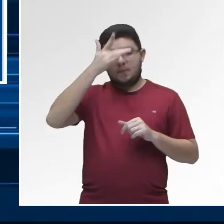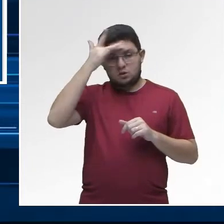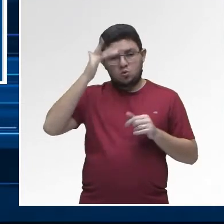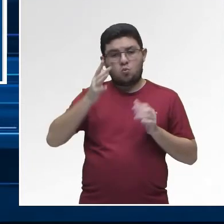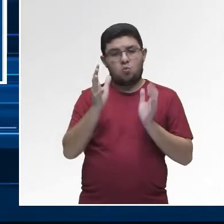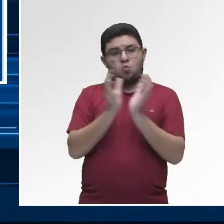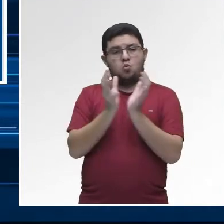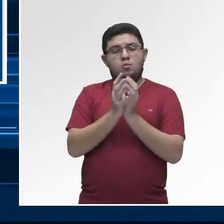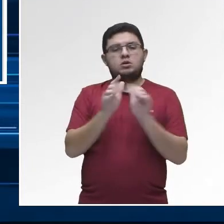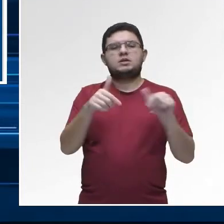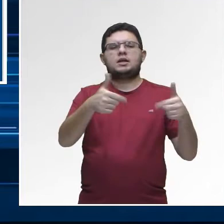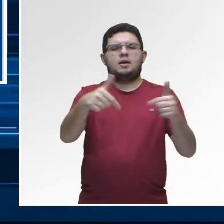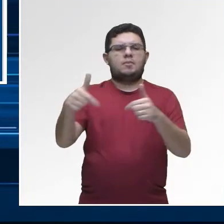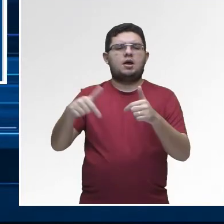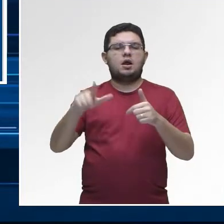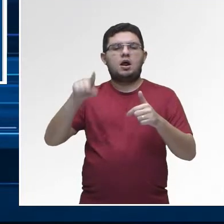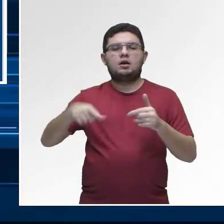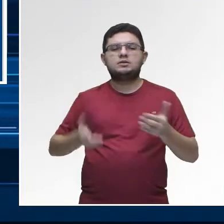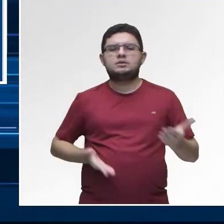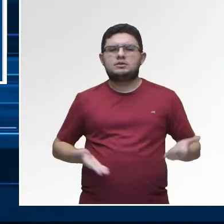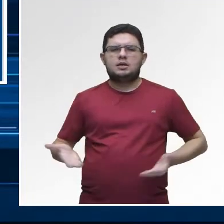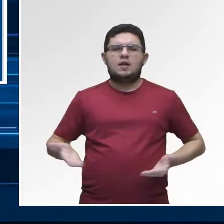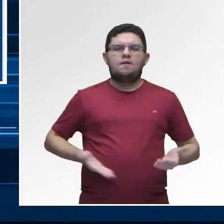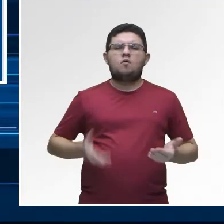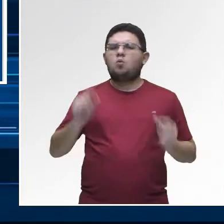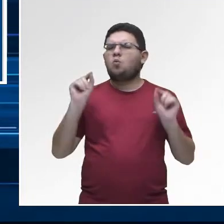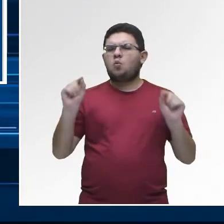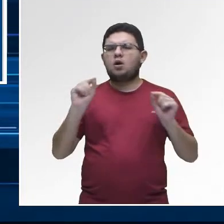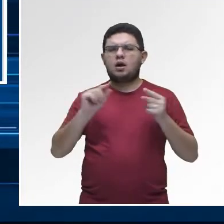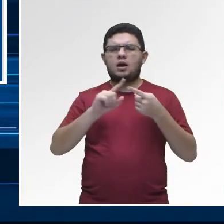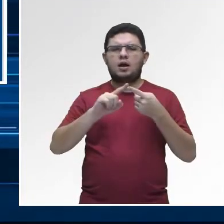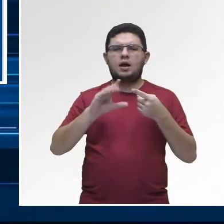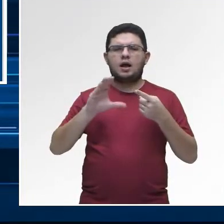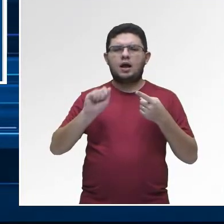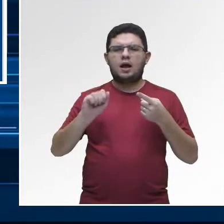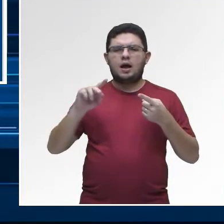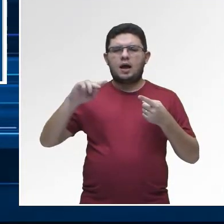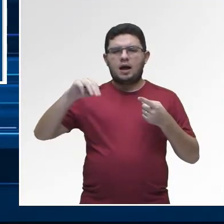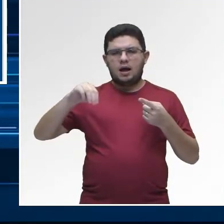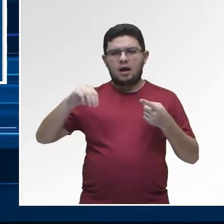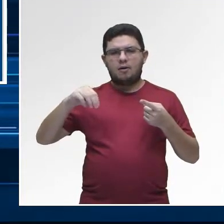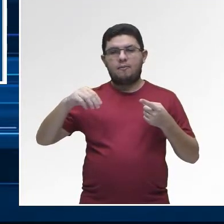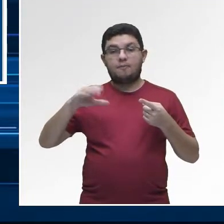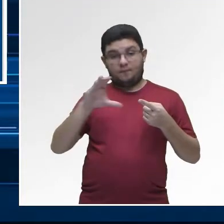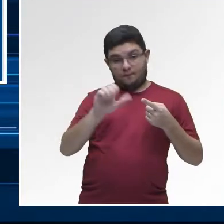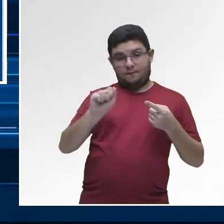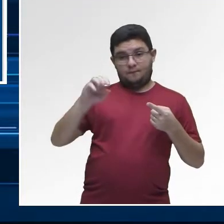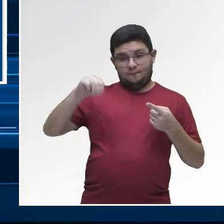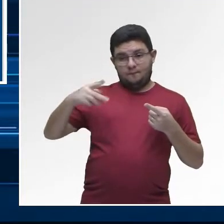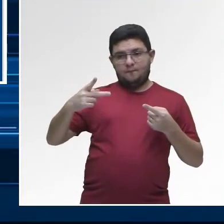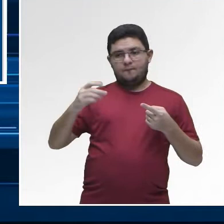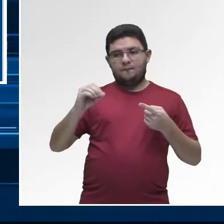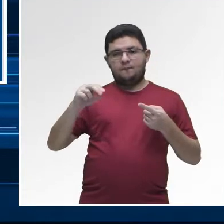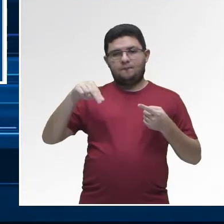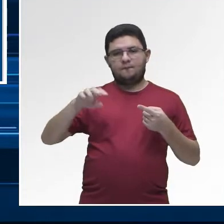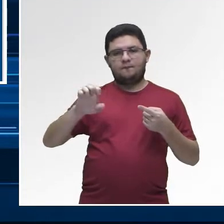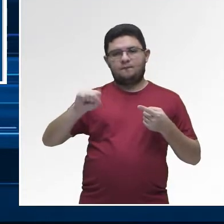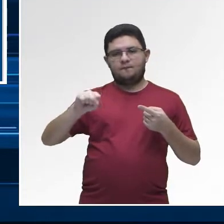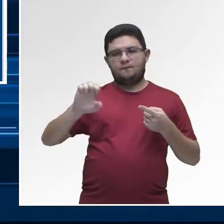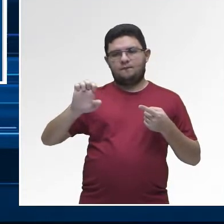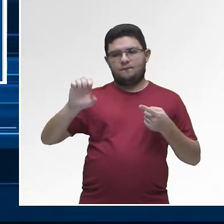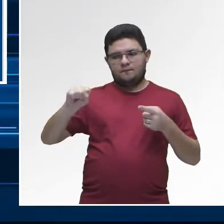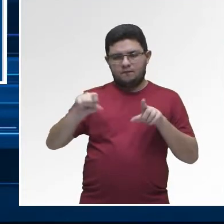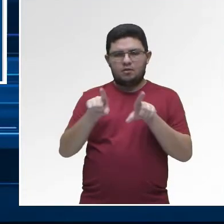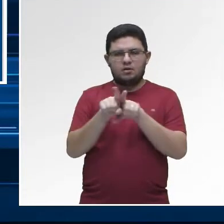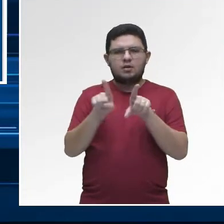servos, formada por camponeses, servos da gleba, vilões, pequenos artesãos e escravos. O professor,